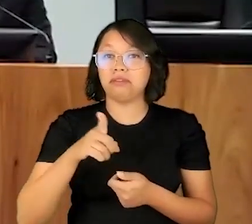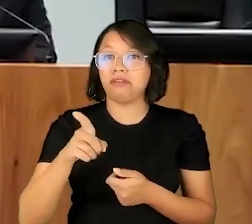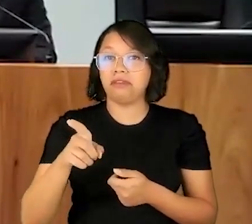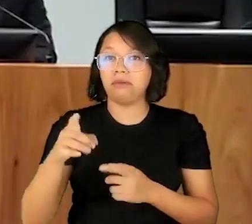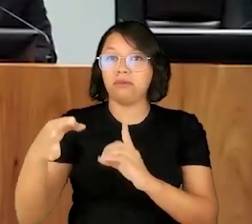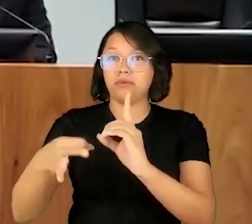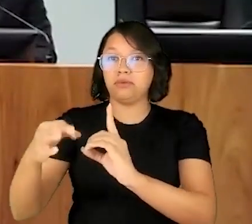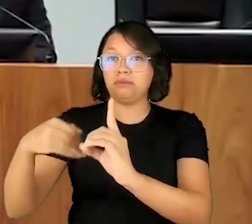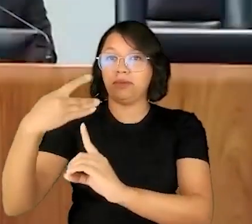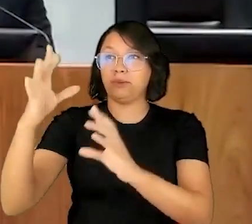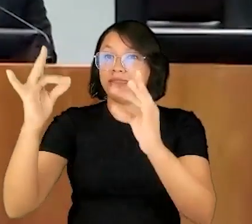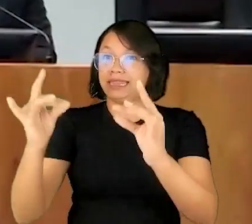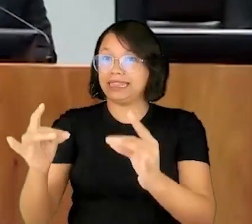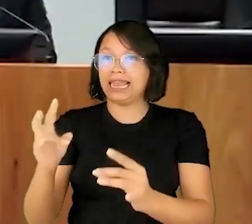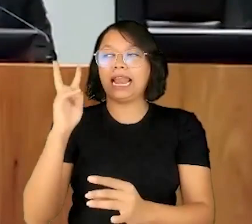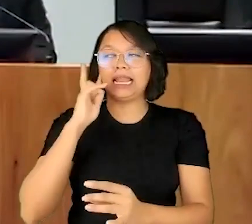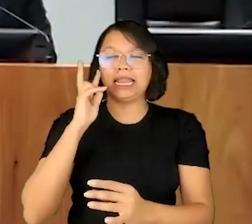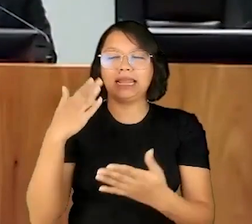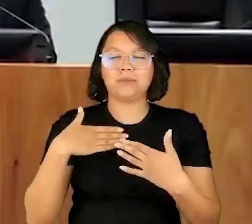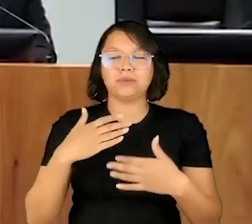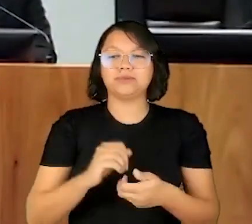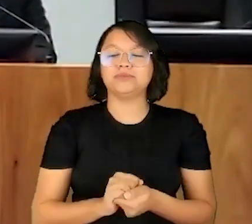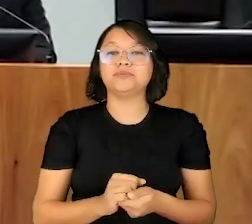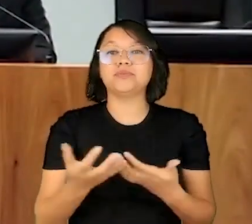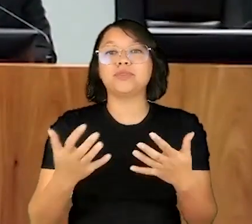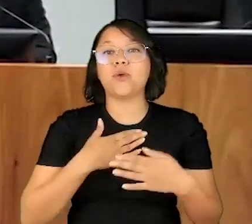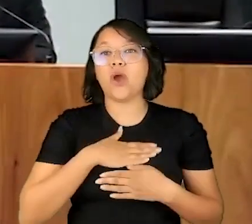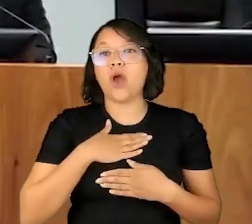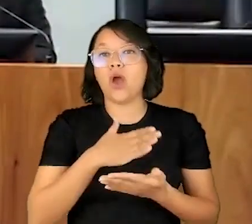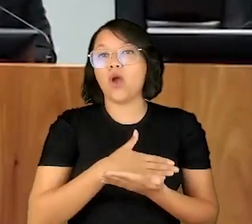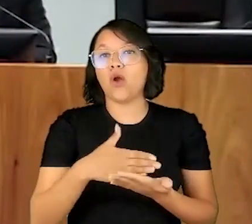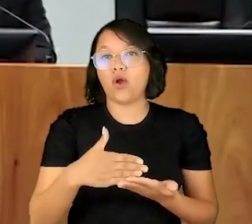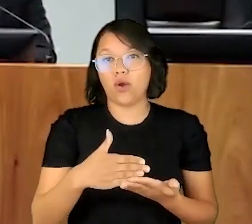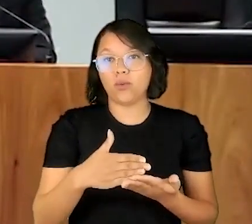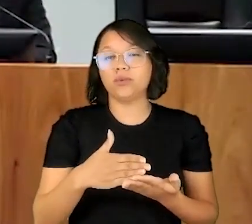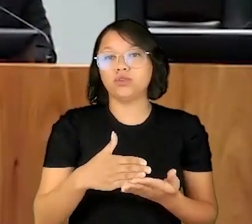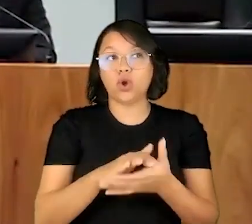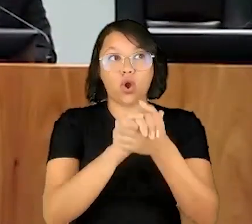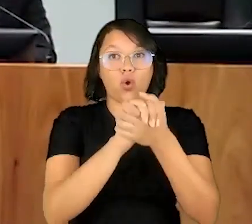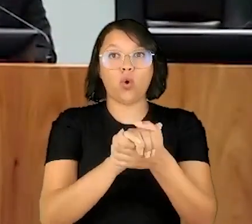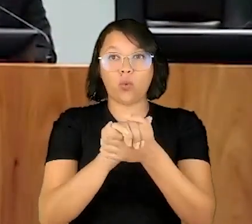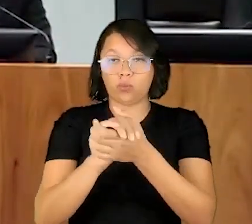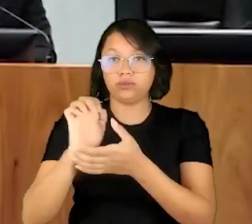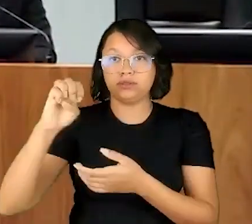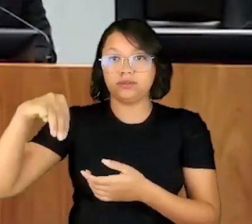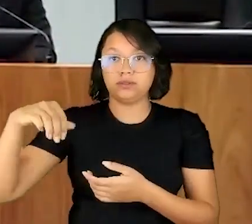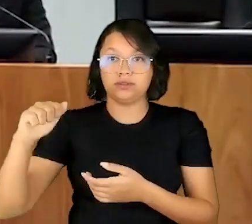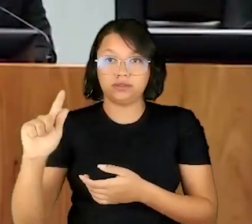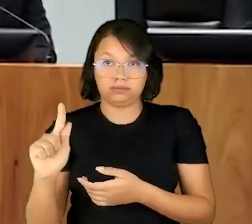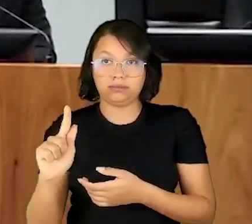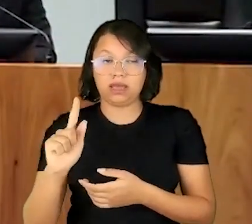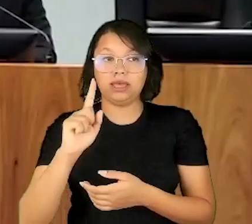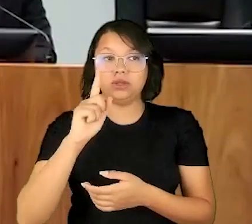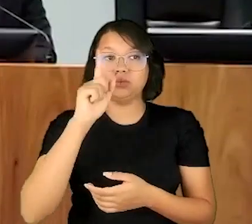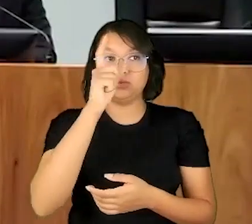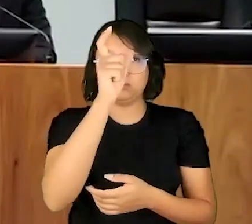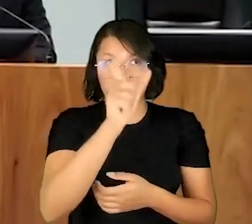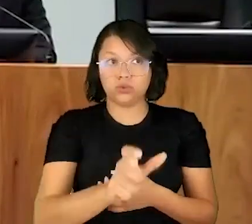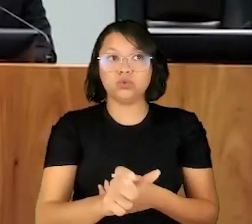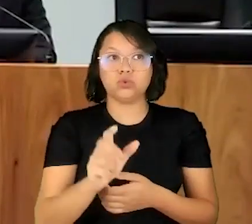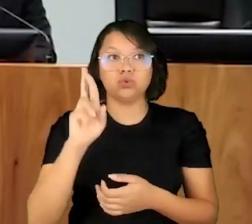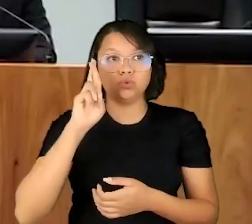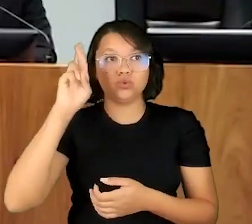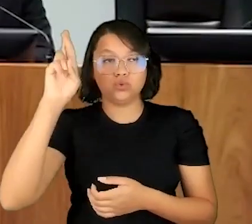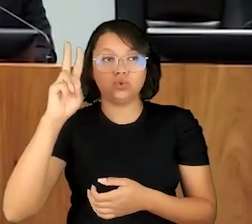pontos. Bom, eu gostaria, então, de inicialmente cumprimentar a EMAG, na pessoa do seu diretor, doutor desembargador